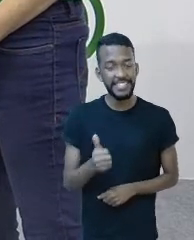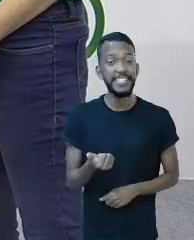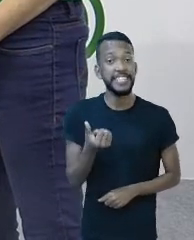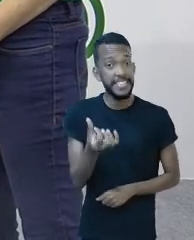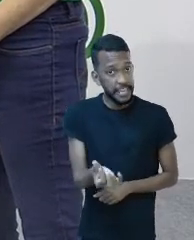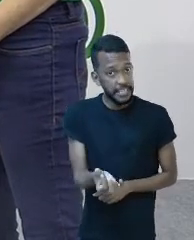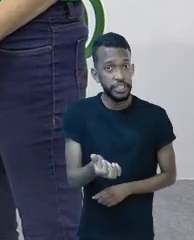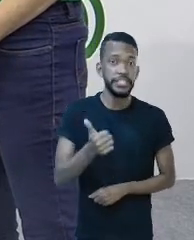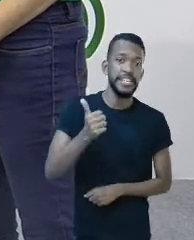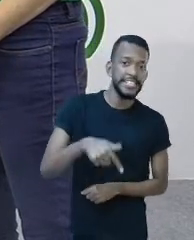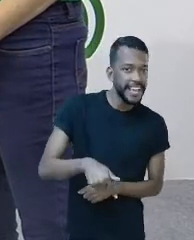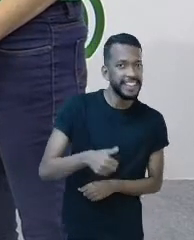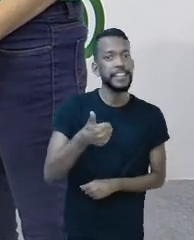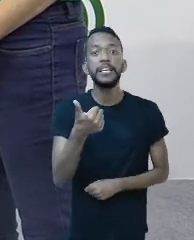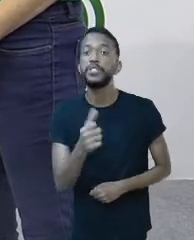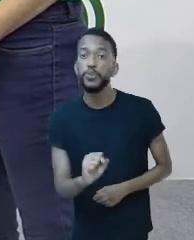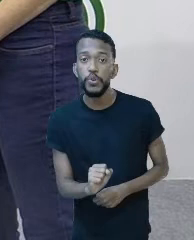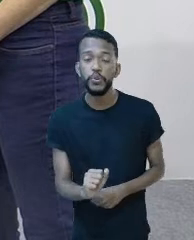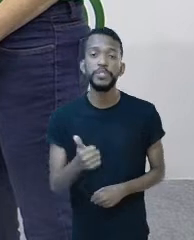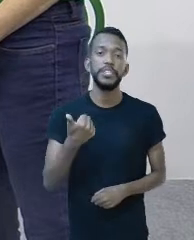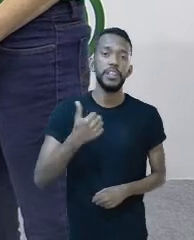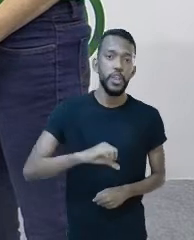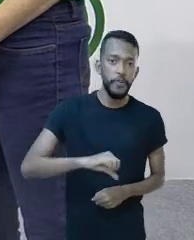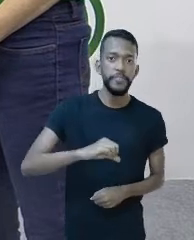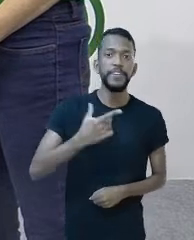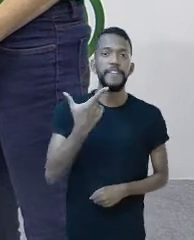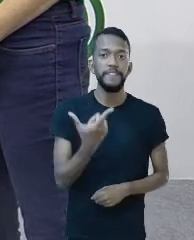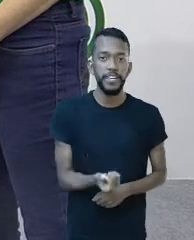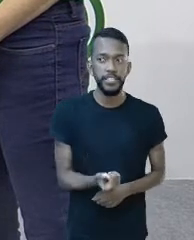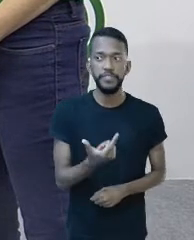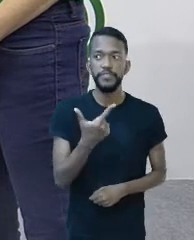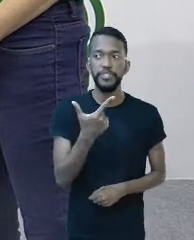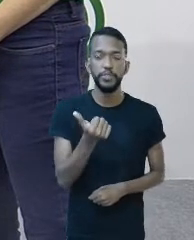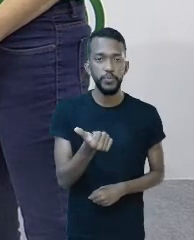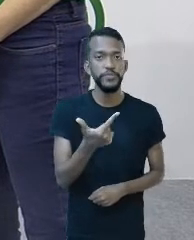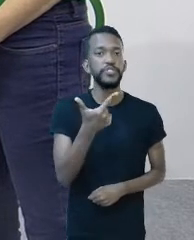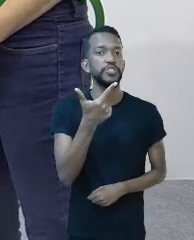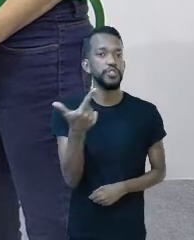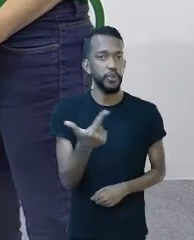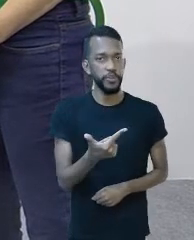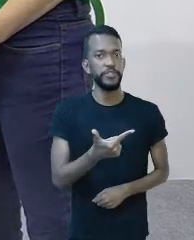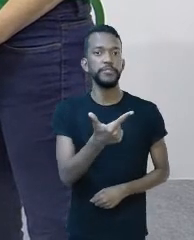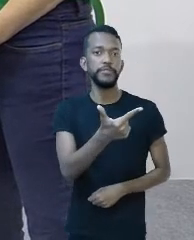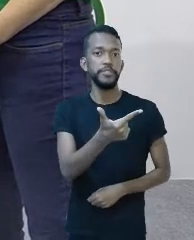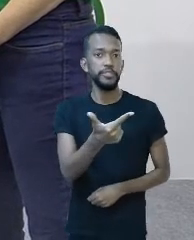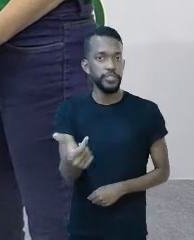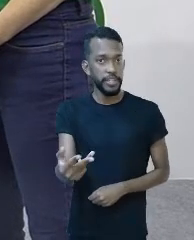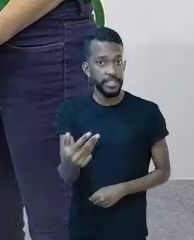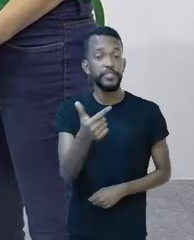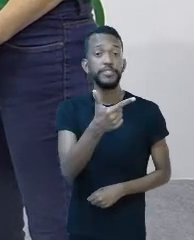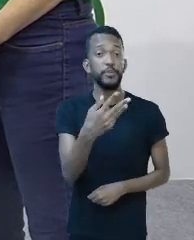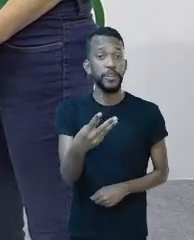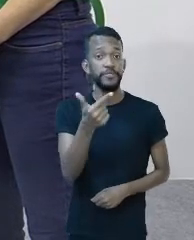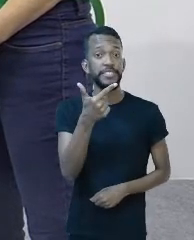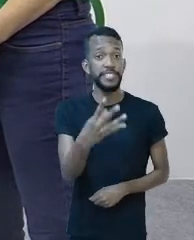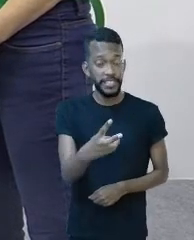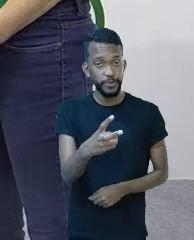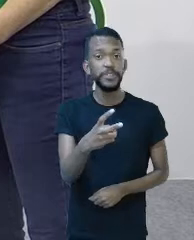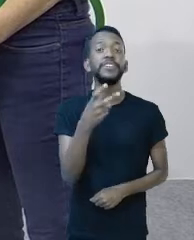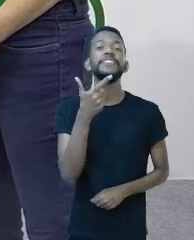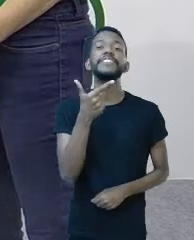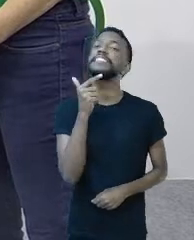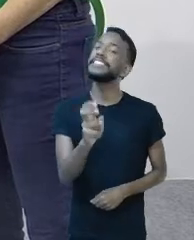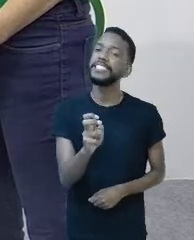15, 16, 17, 18, 19, 20, 21, 22, 23, 24,